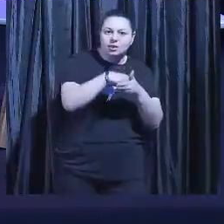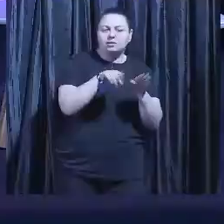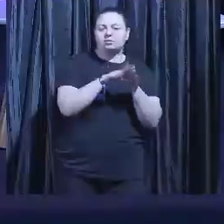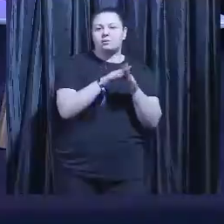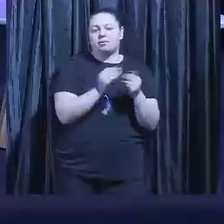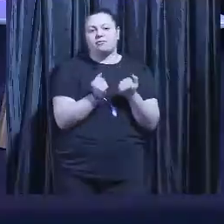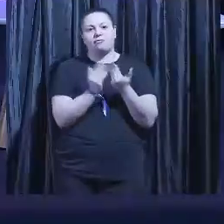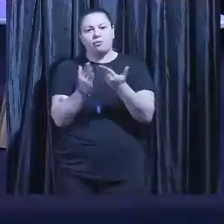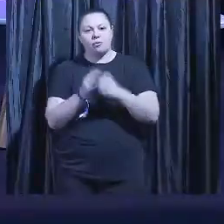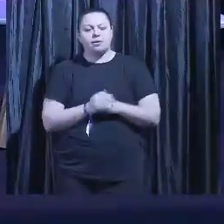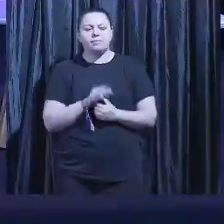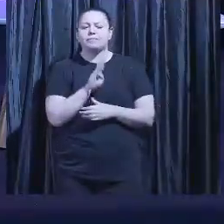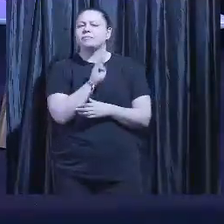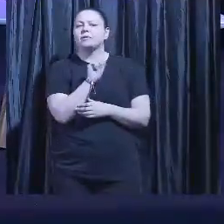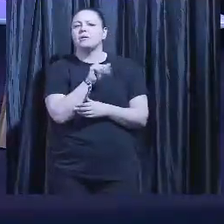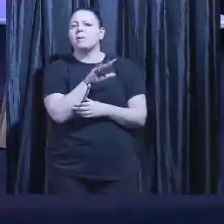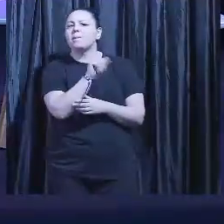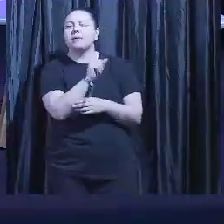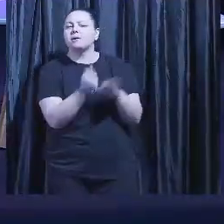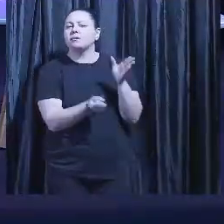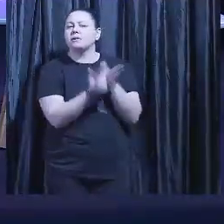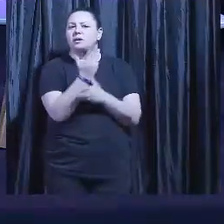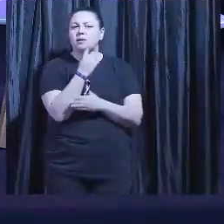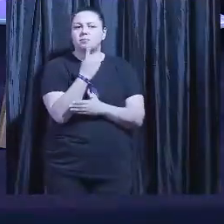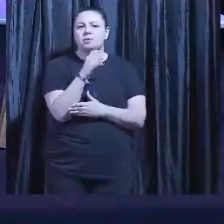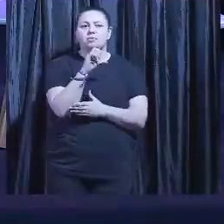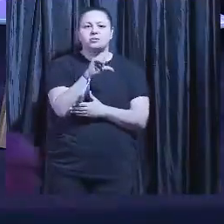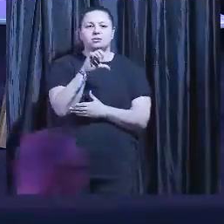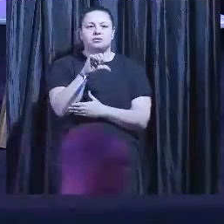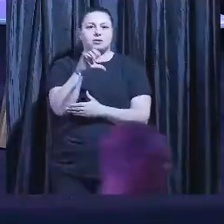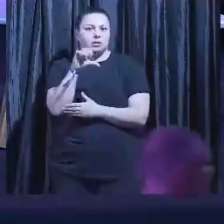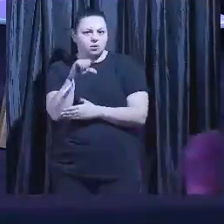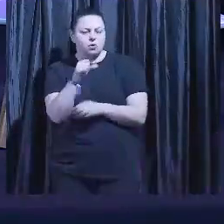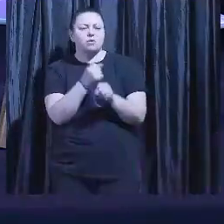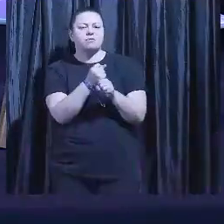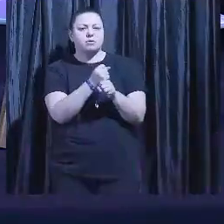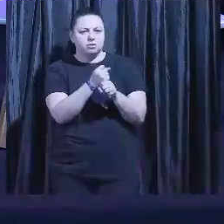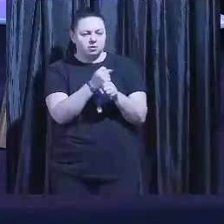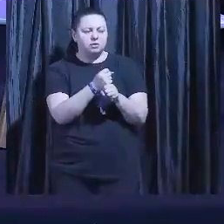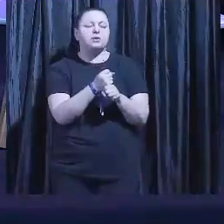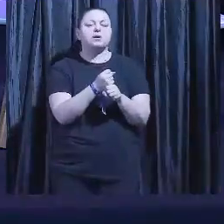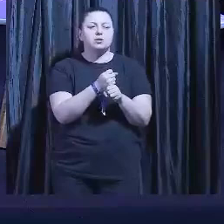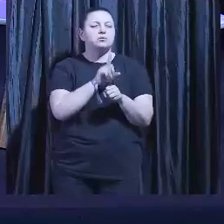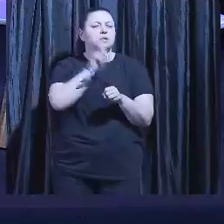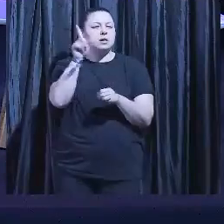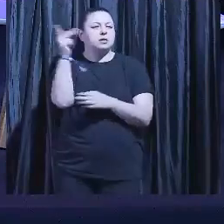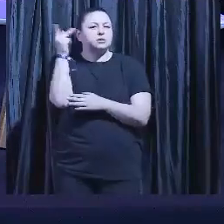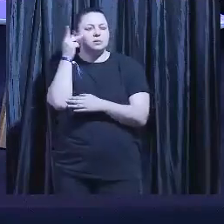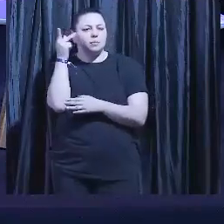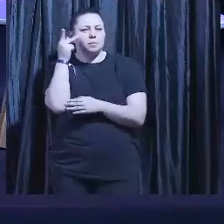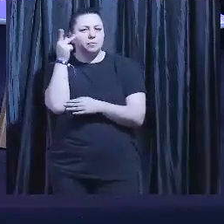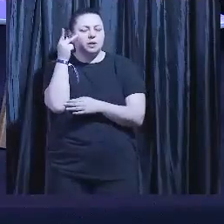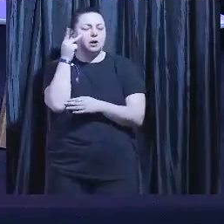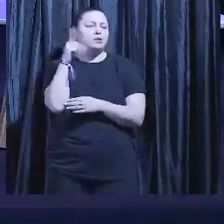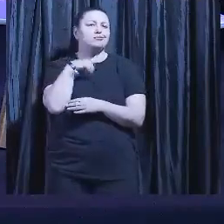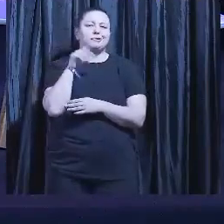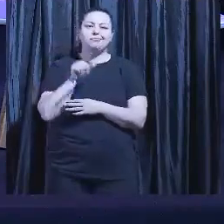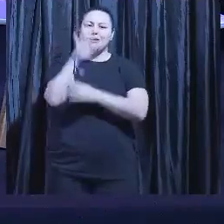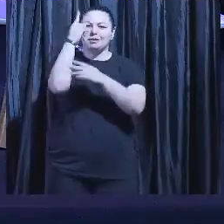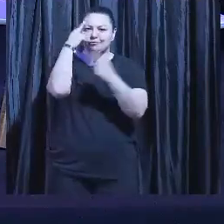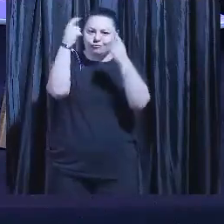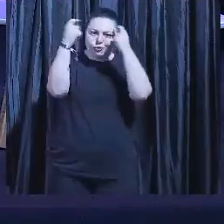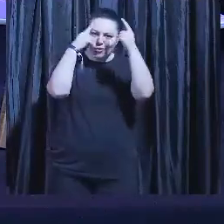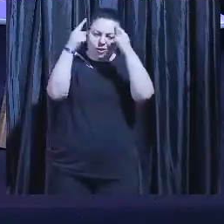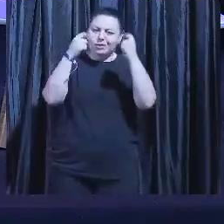A Banca ela nasce em 1999, em época que o Jardim Ângela, zona sul de São Paulo, foi o lugar mais violentado do mundo,